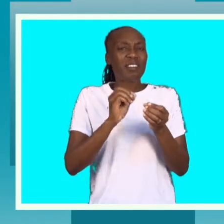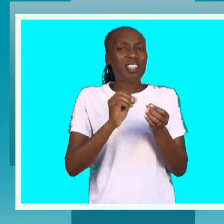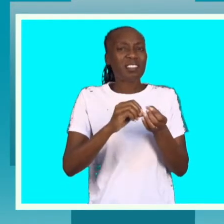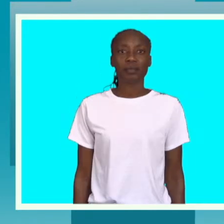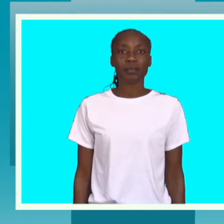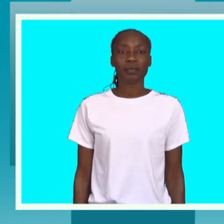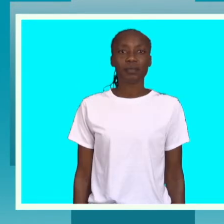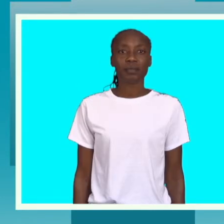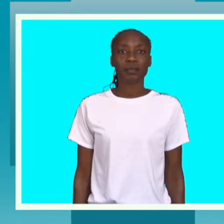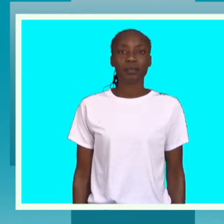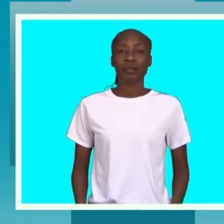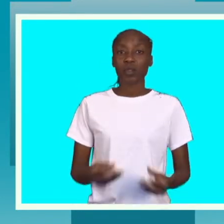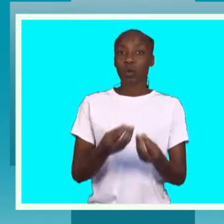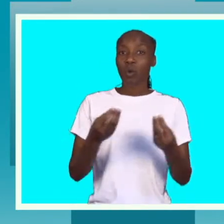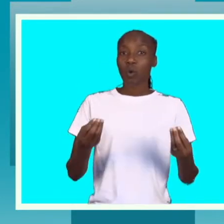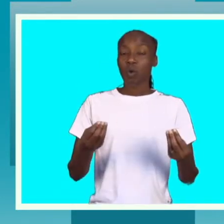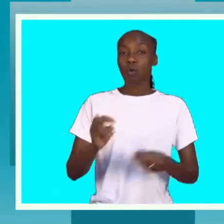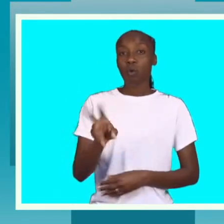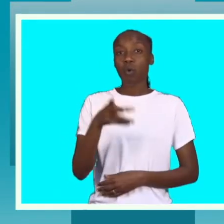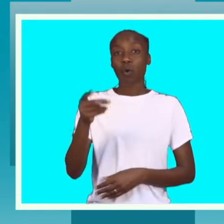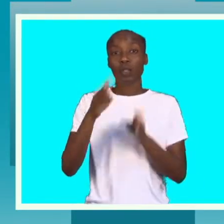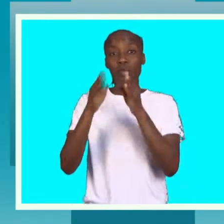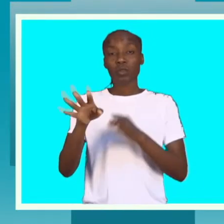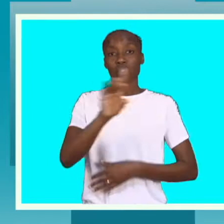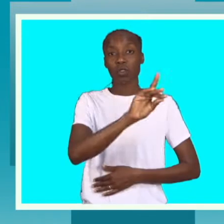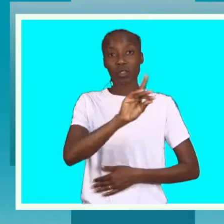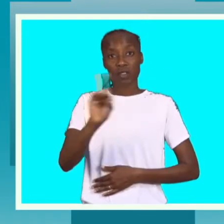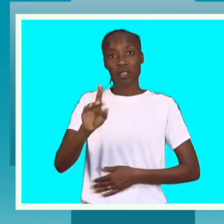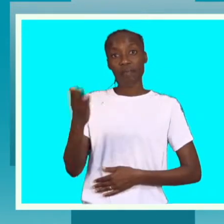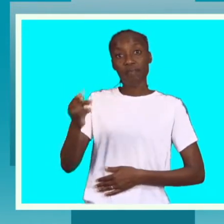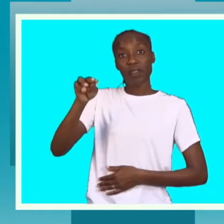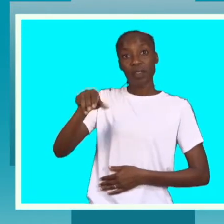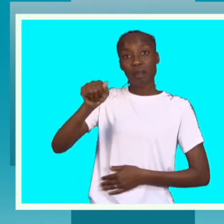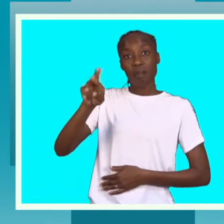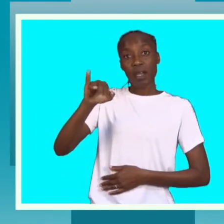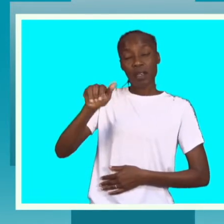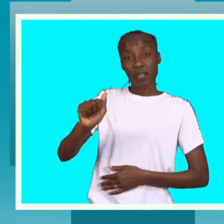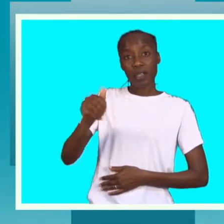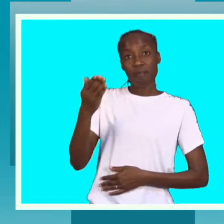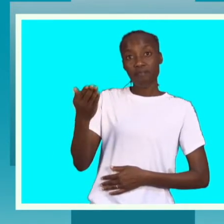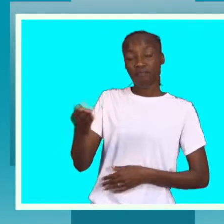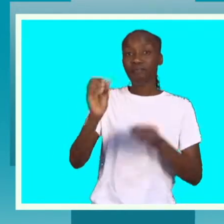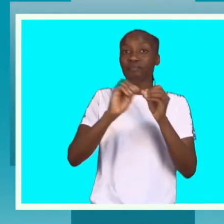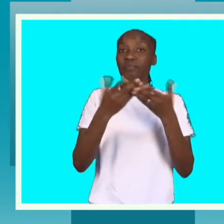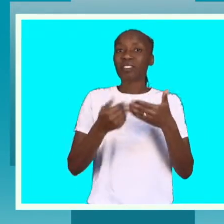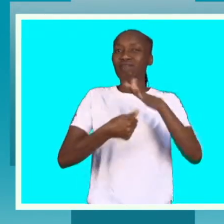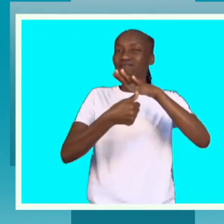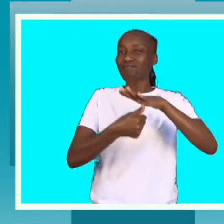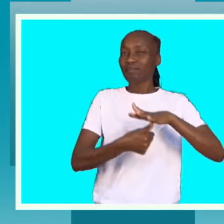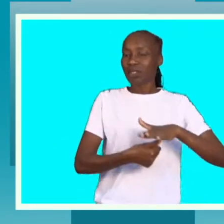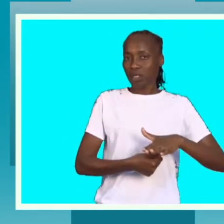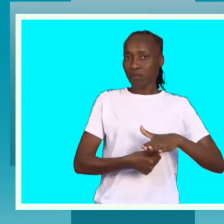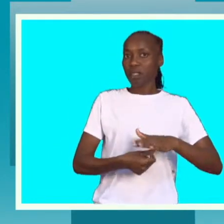começaria a andar. Como outras pessoas com deficiência. Maria Vitorino não escapou à discriminação.